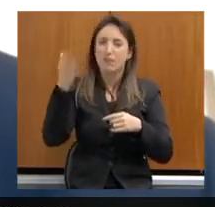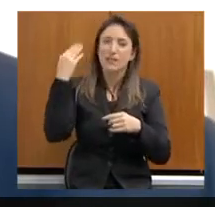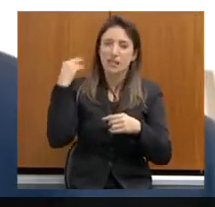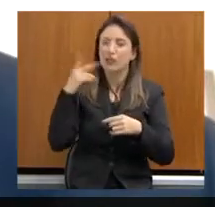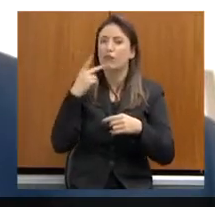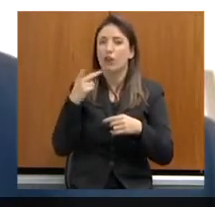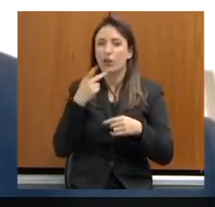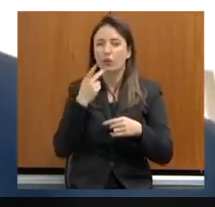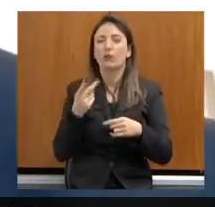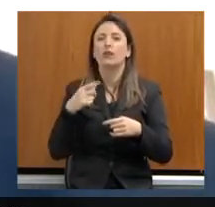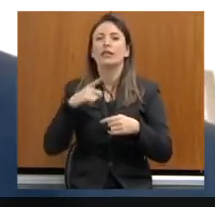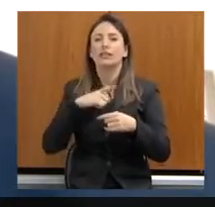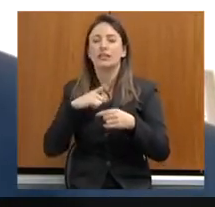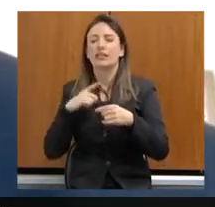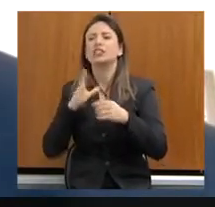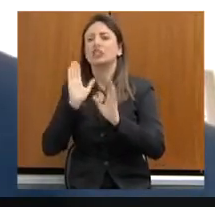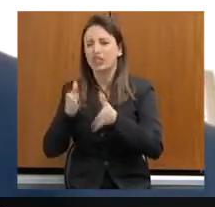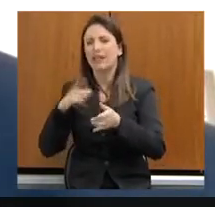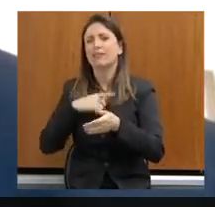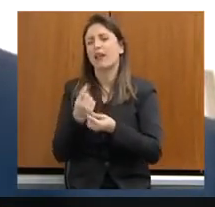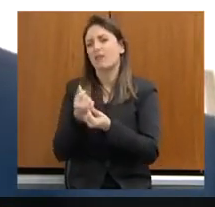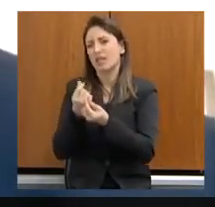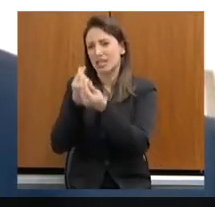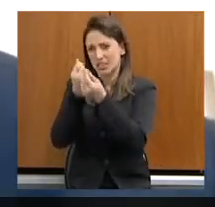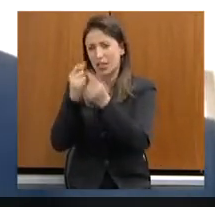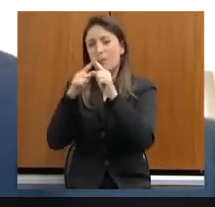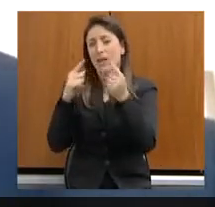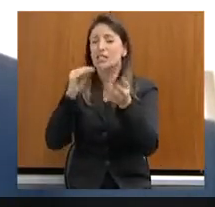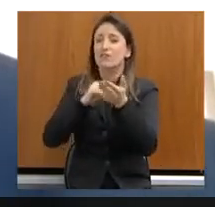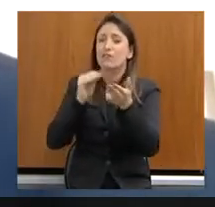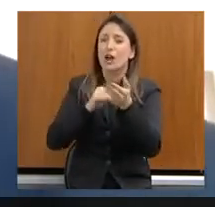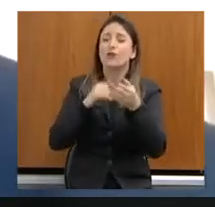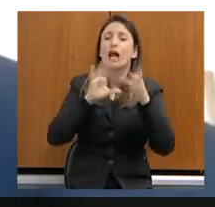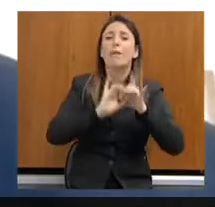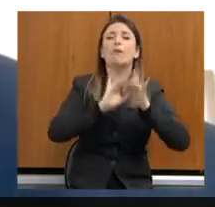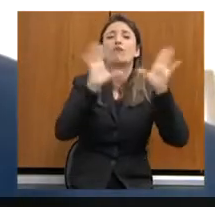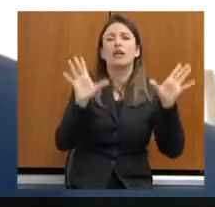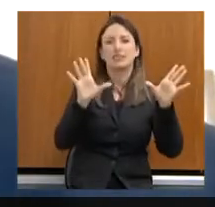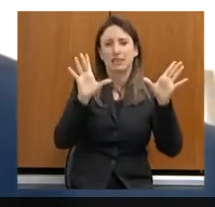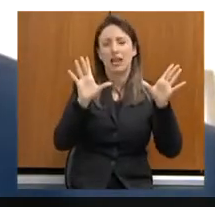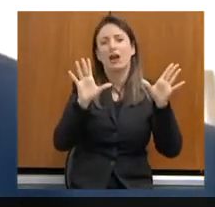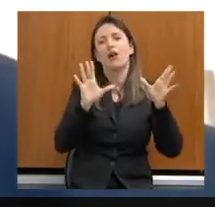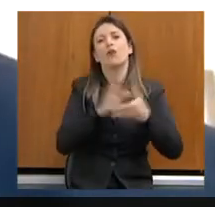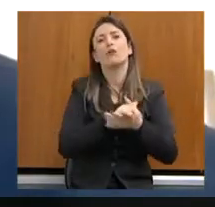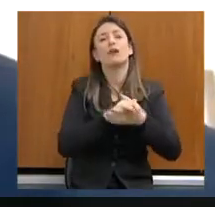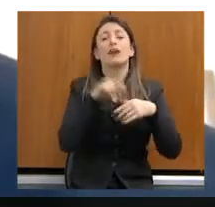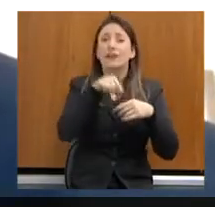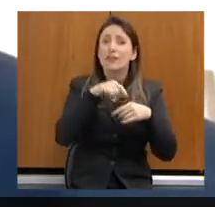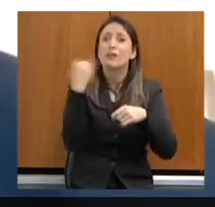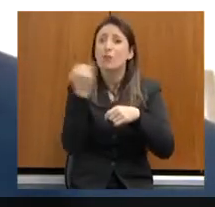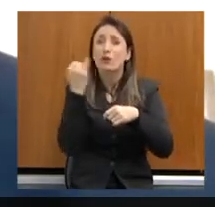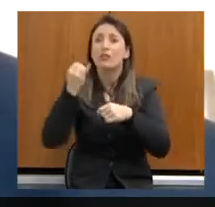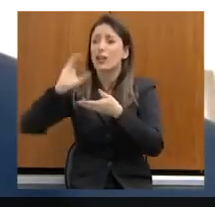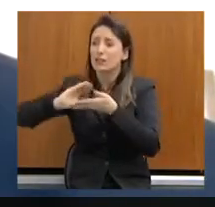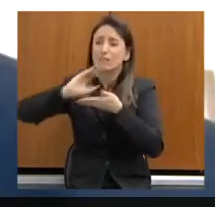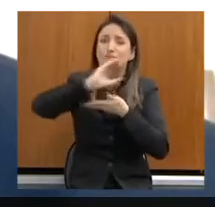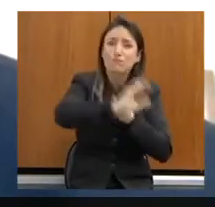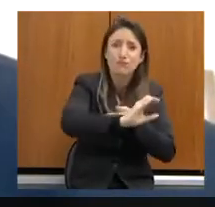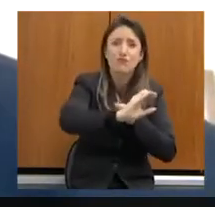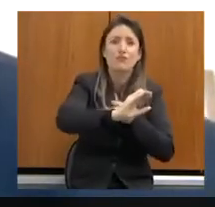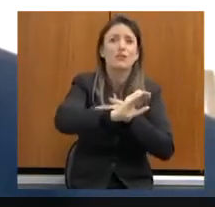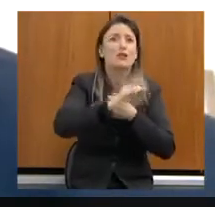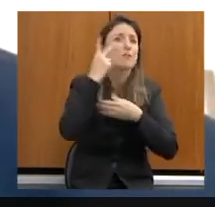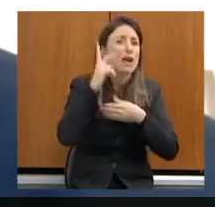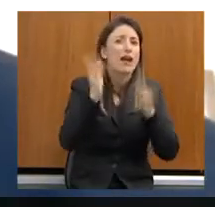o financeiro Só precisava da autorização orçamentária e para toda a diferença entre o nosso que elas agriculturas eu quero lembrar